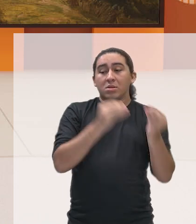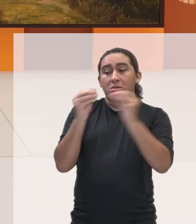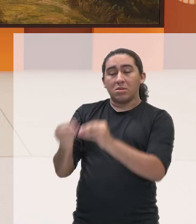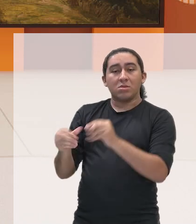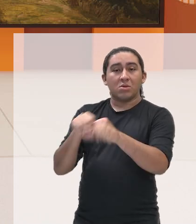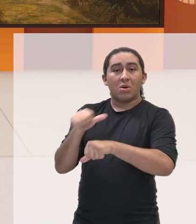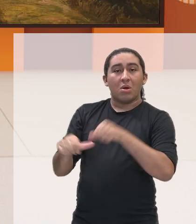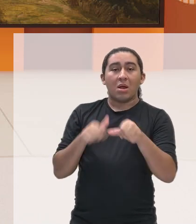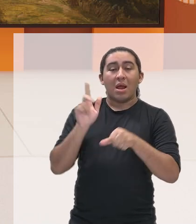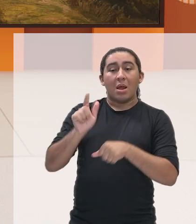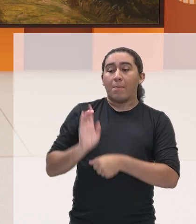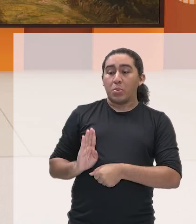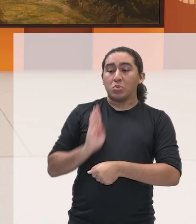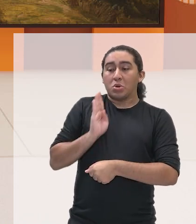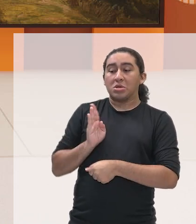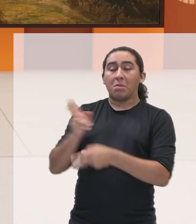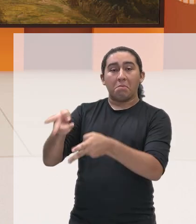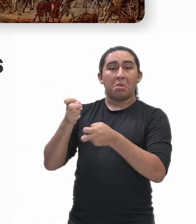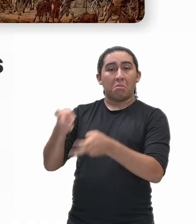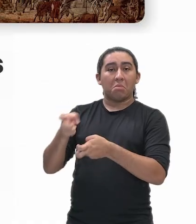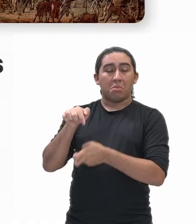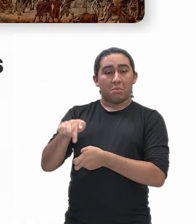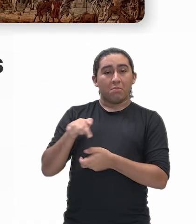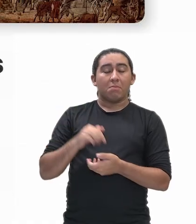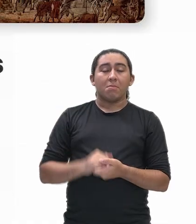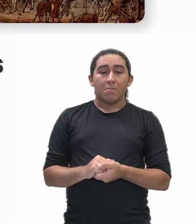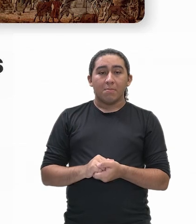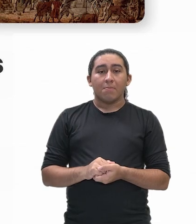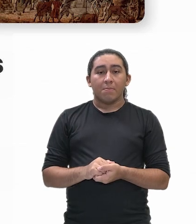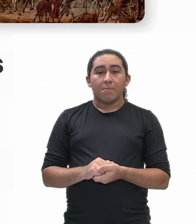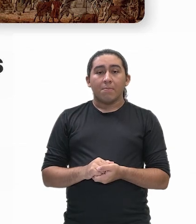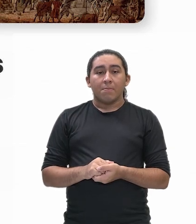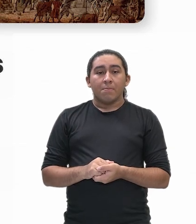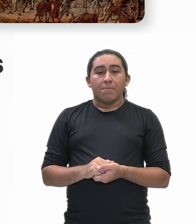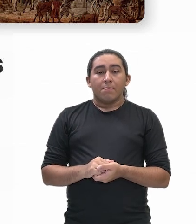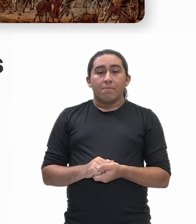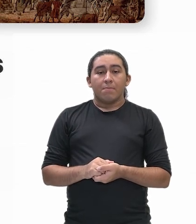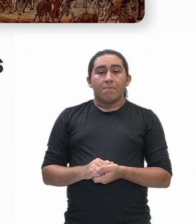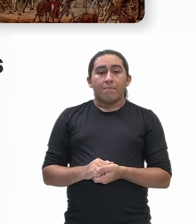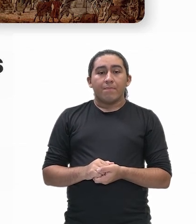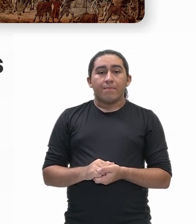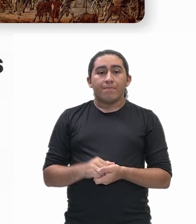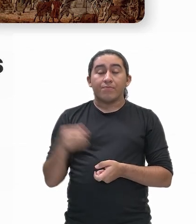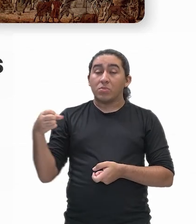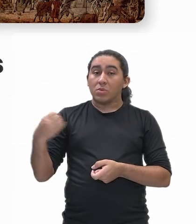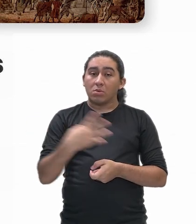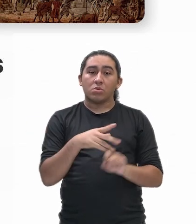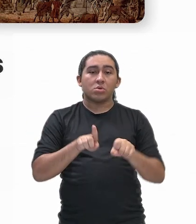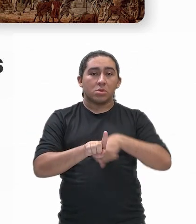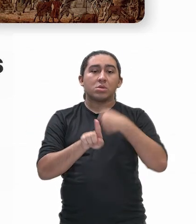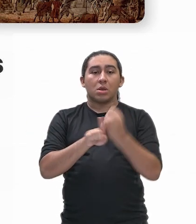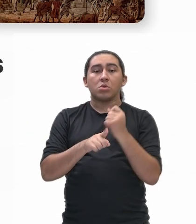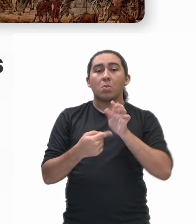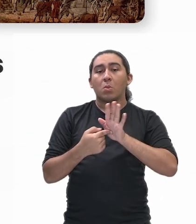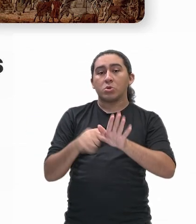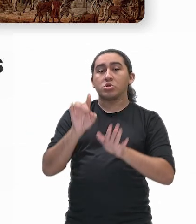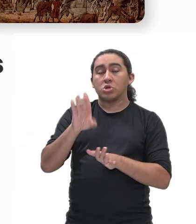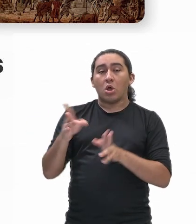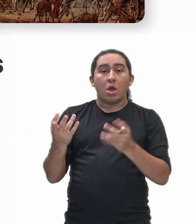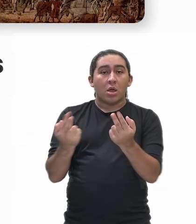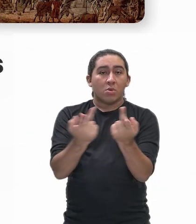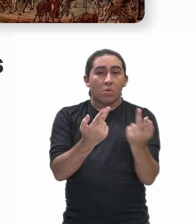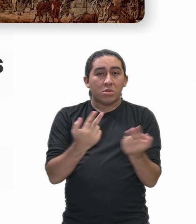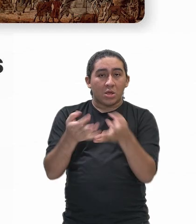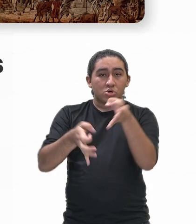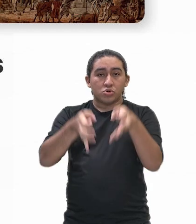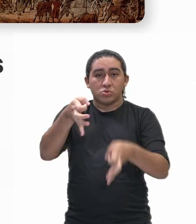explorados pelos burgueses. Não é isso? Então vejam, a nova sociedade trouxe apenas a